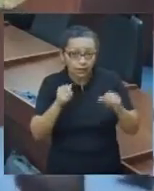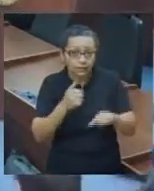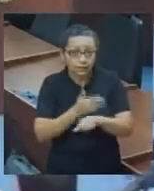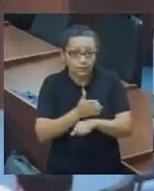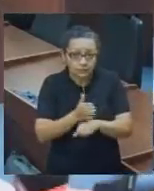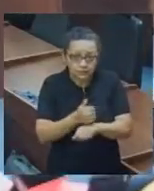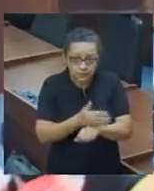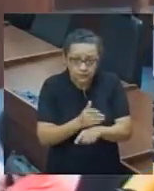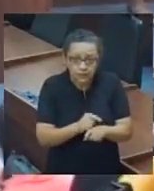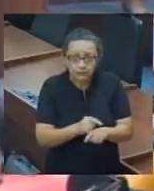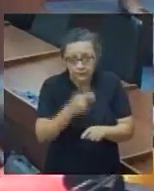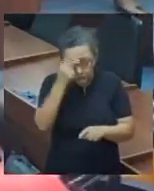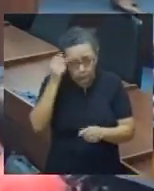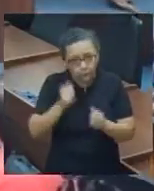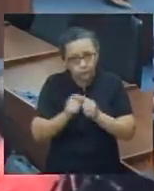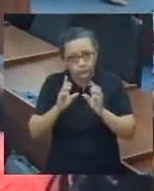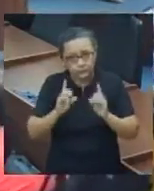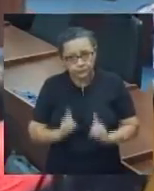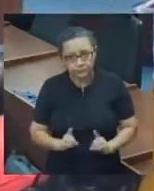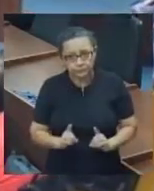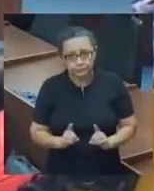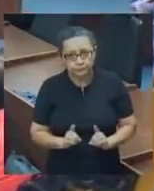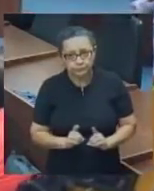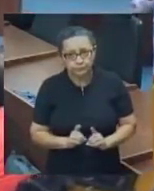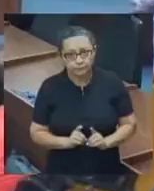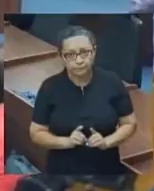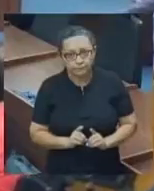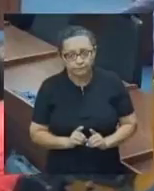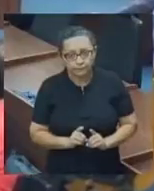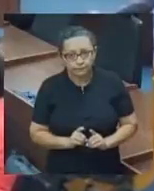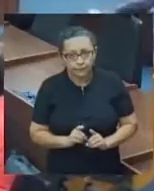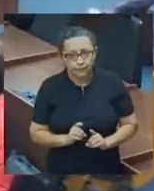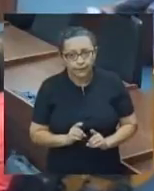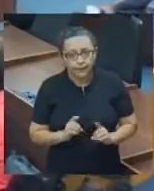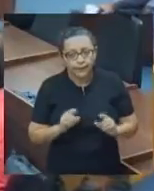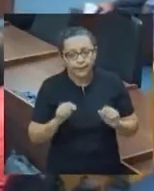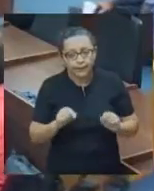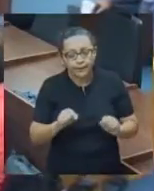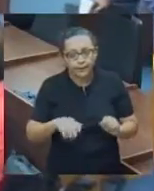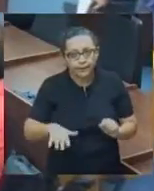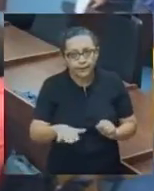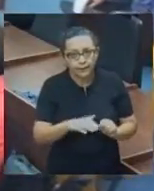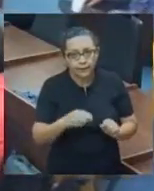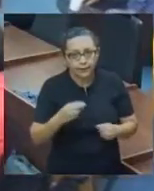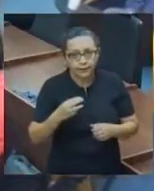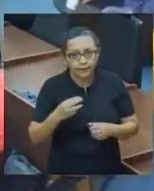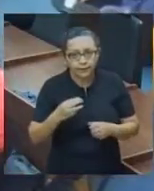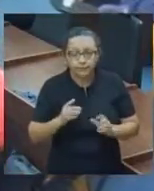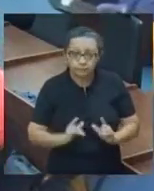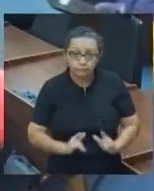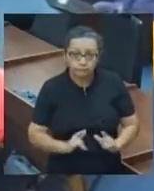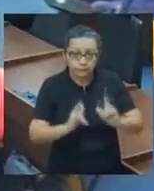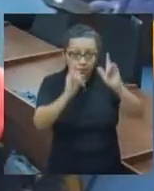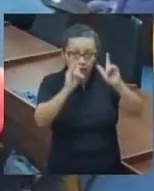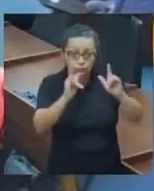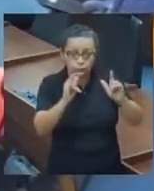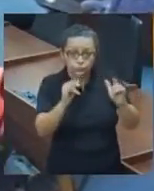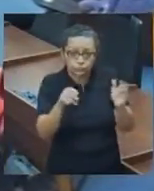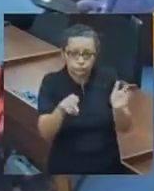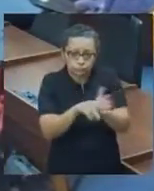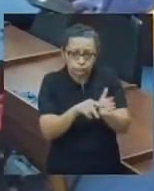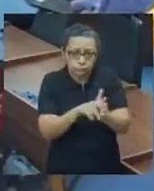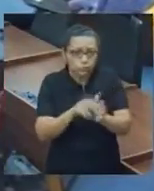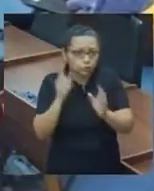das pessoas com deficiência entregue os cidad tombados pelo patrimônio ea